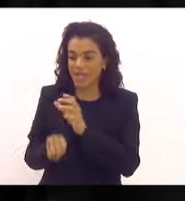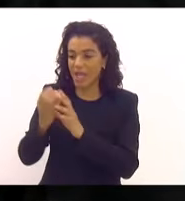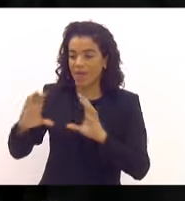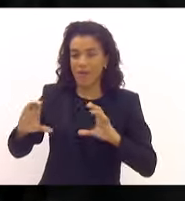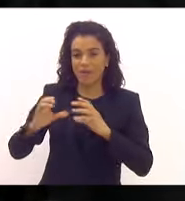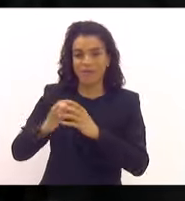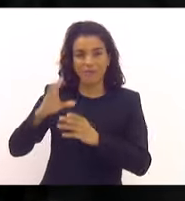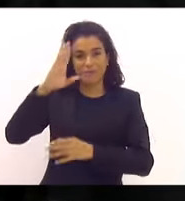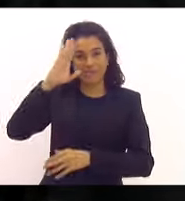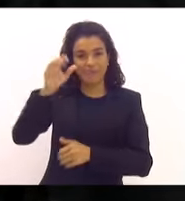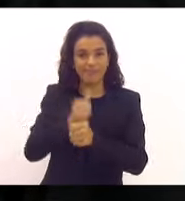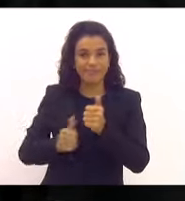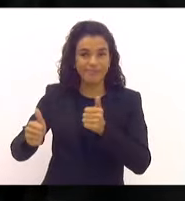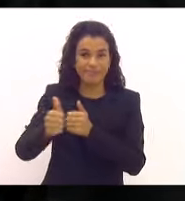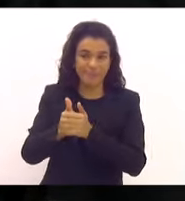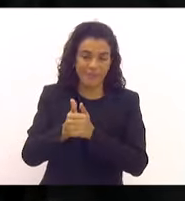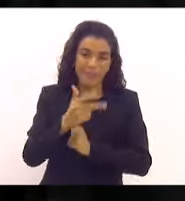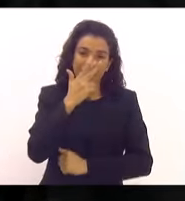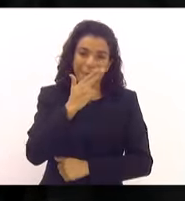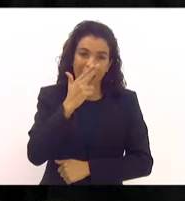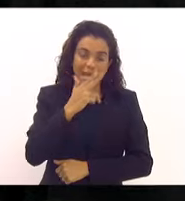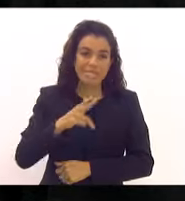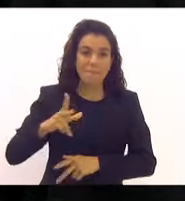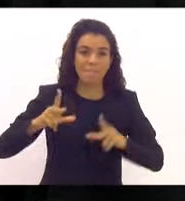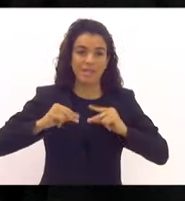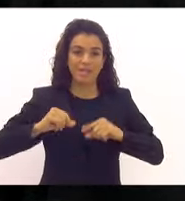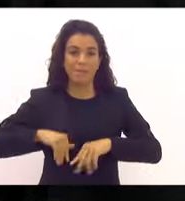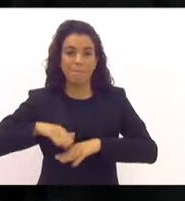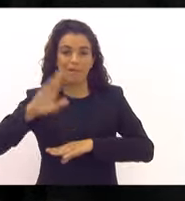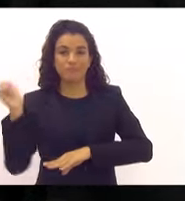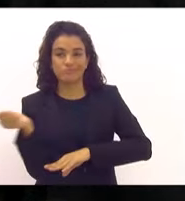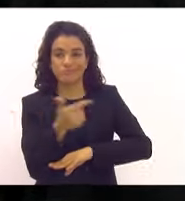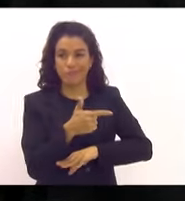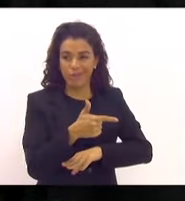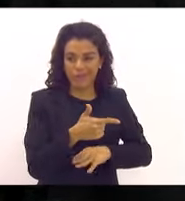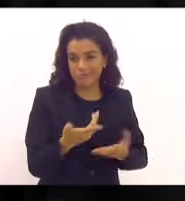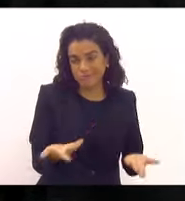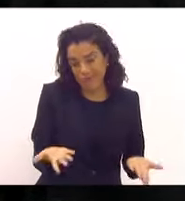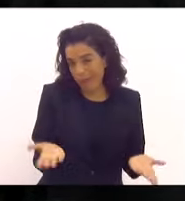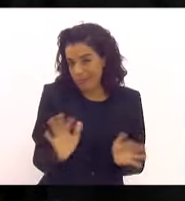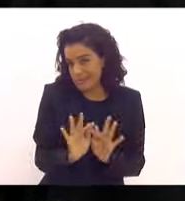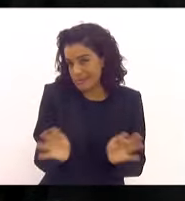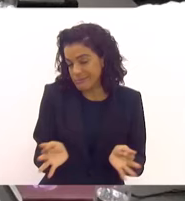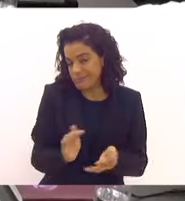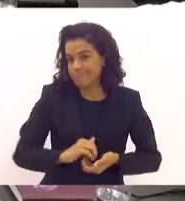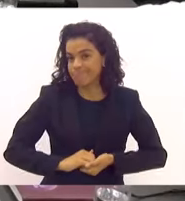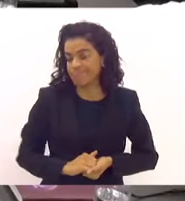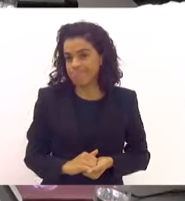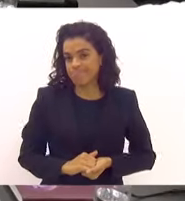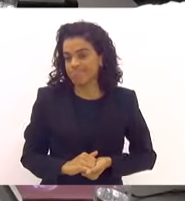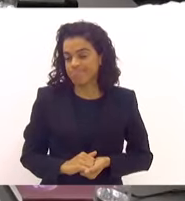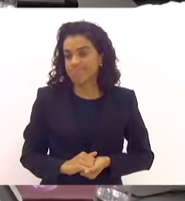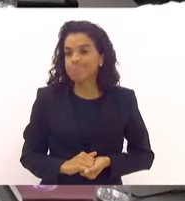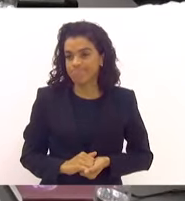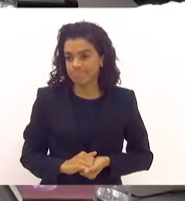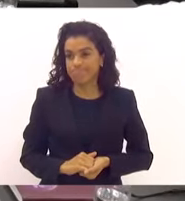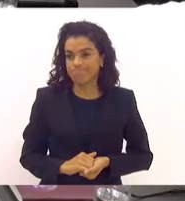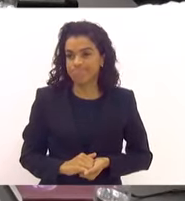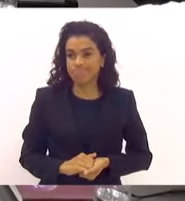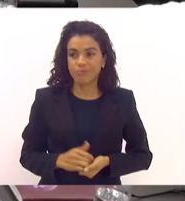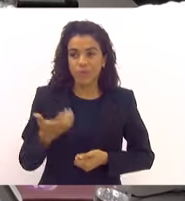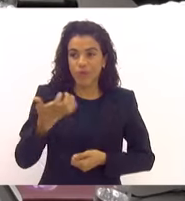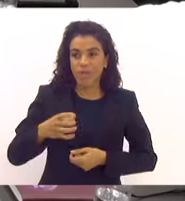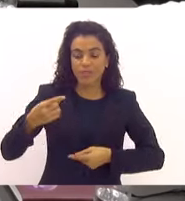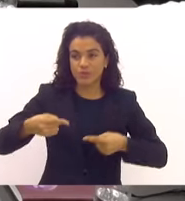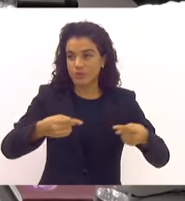categoria de trabalhadores que parece merecer mais do que outra. Então, é isso, é simples. Perfeito. Não havendo quem